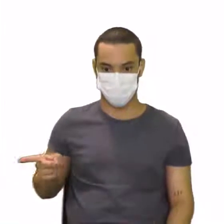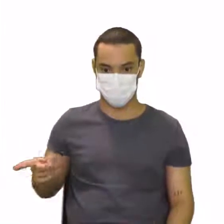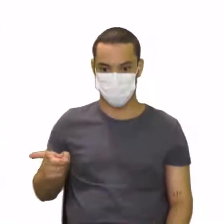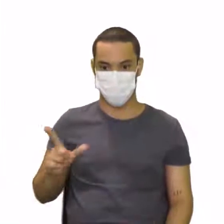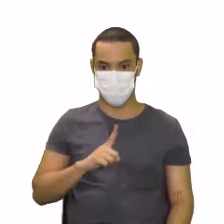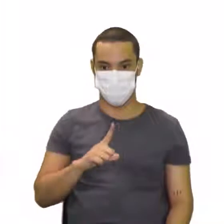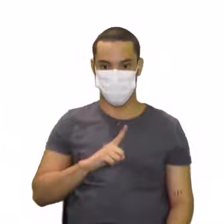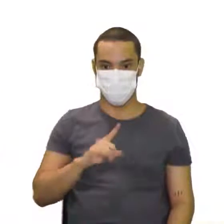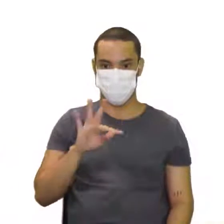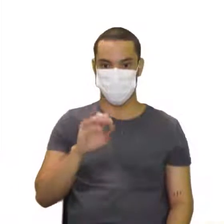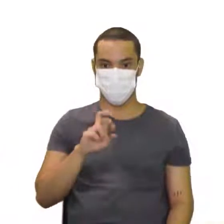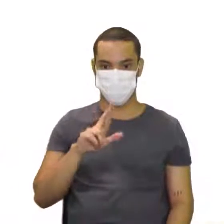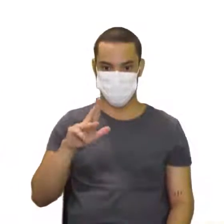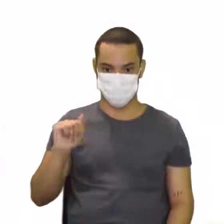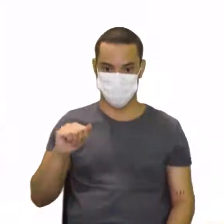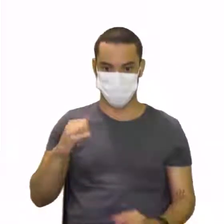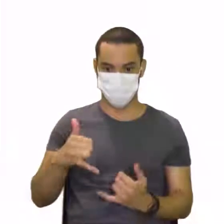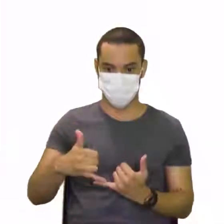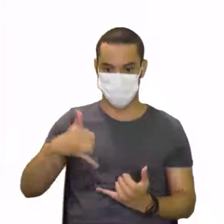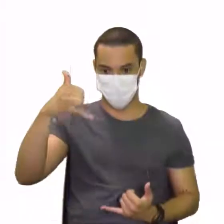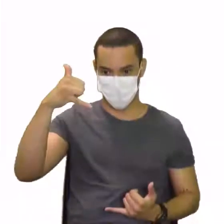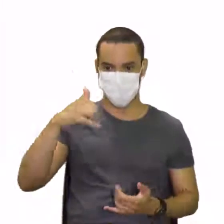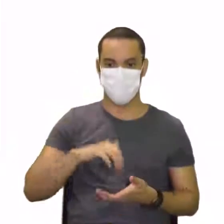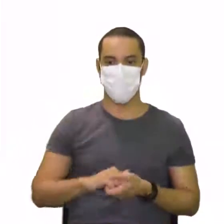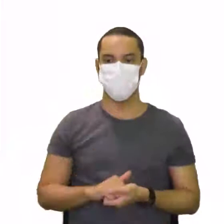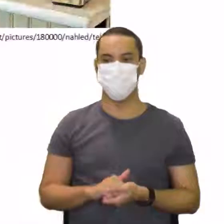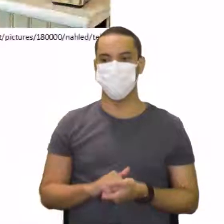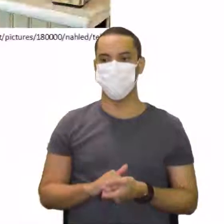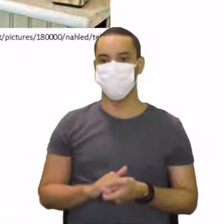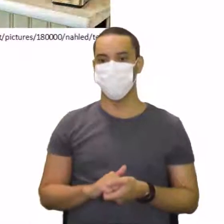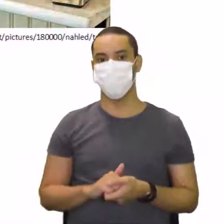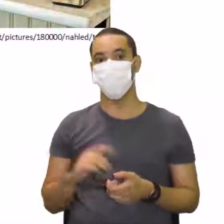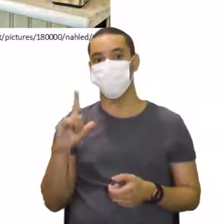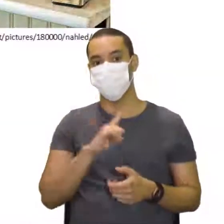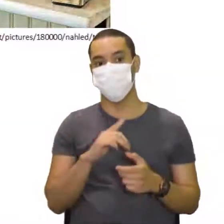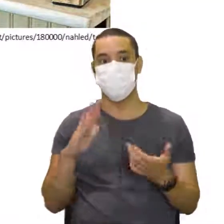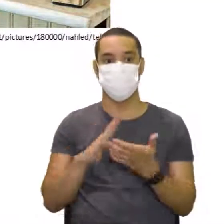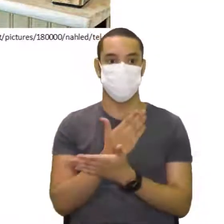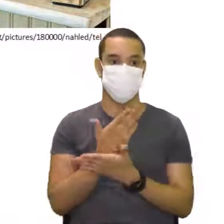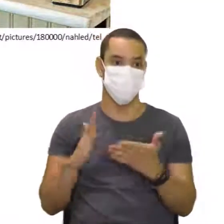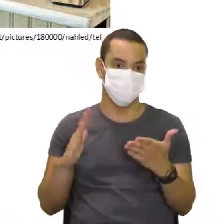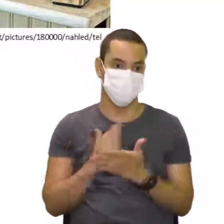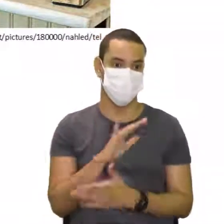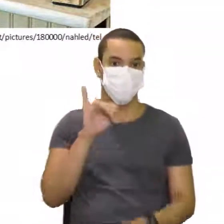terra aí, ok? Bom, aqui a gente tem algumas imagens